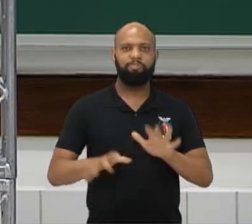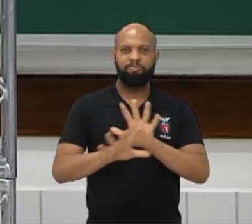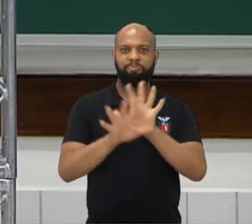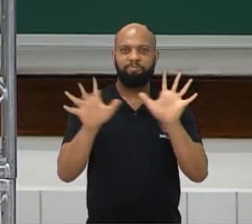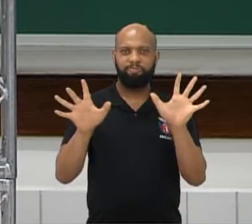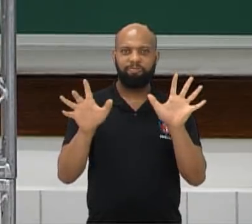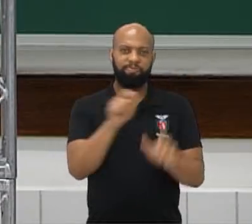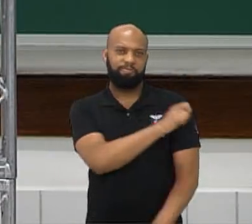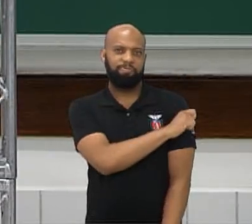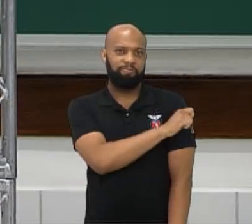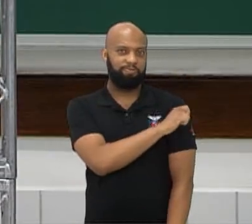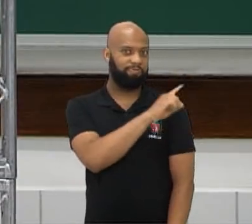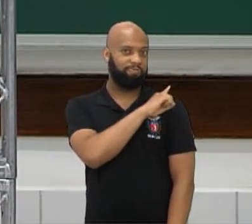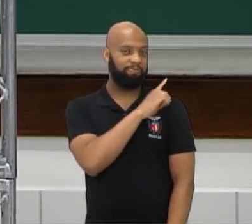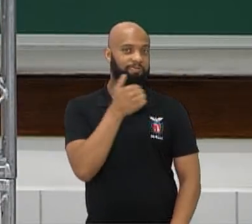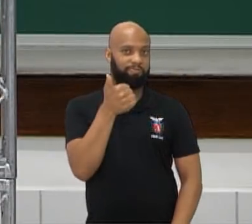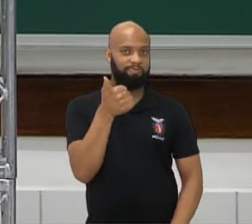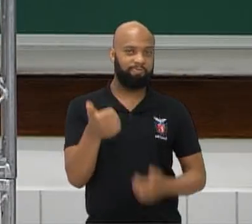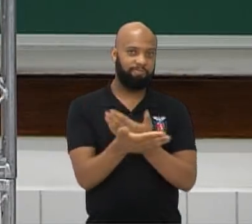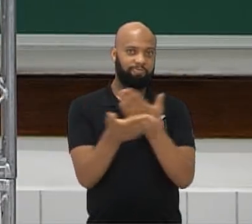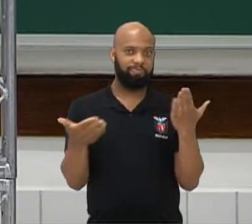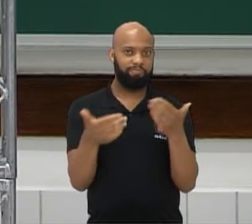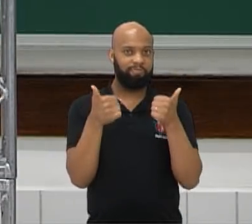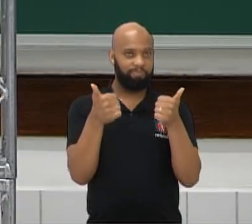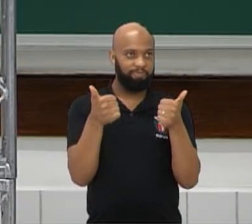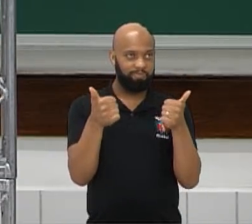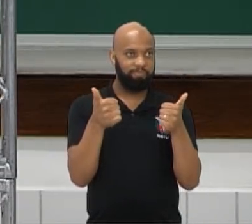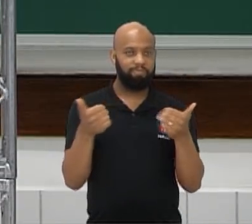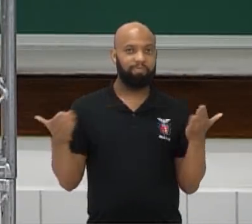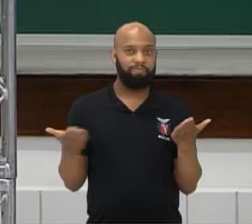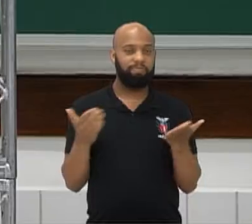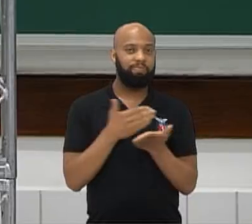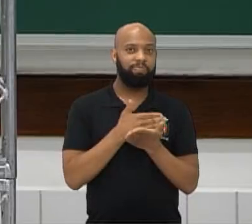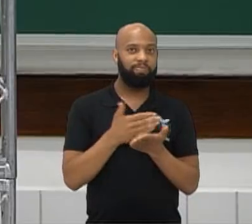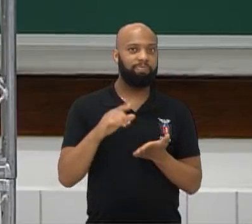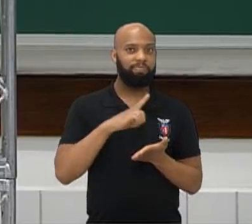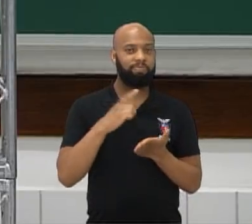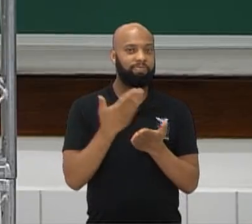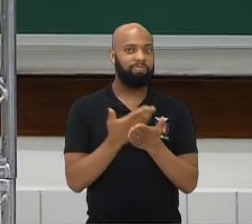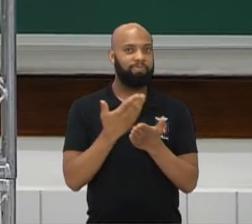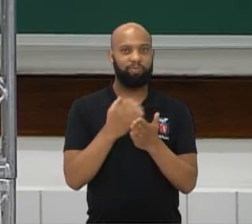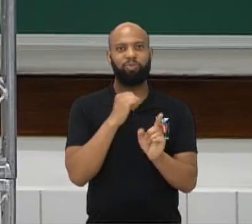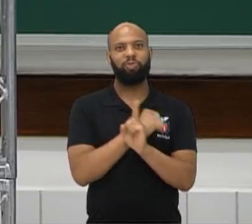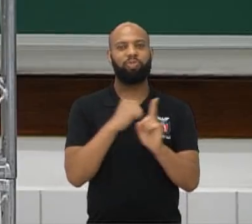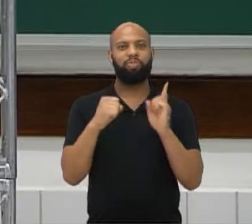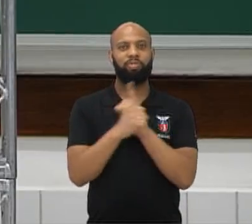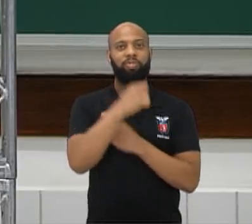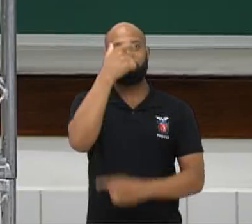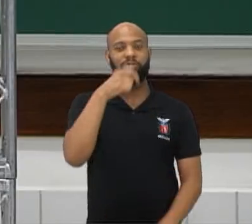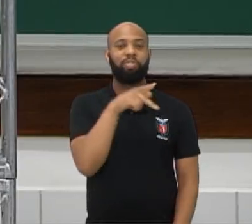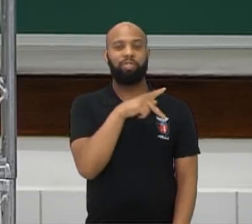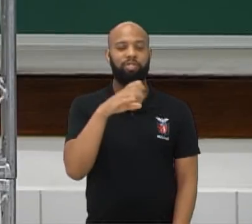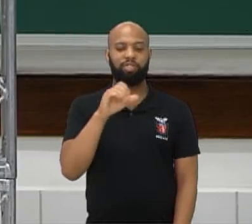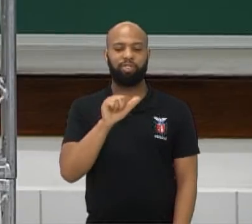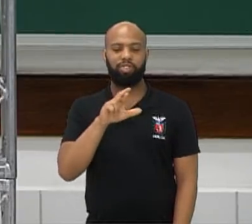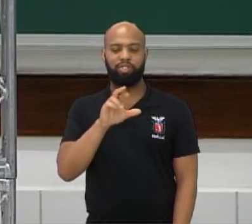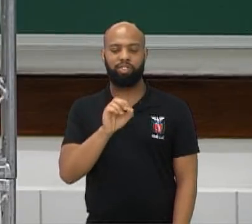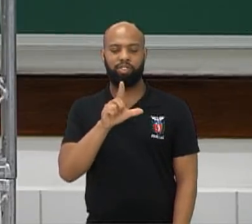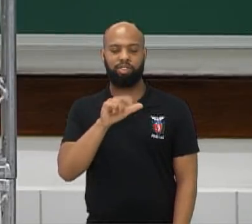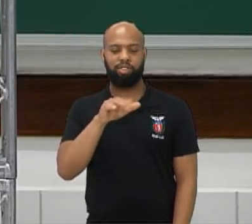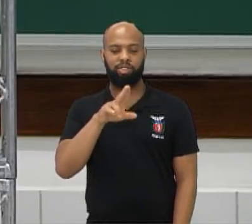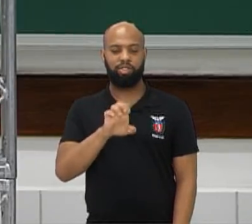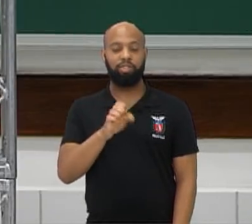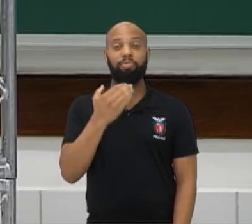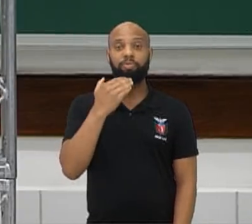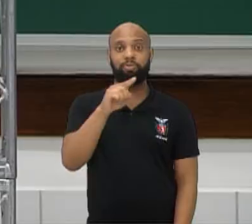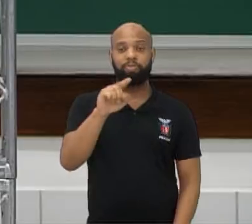Oi, estudante do primeiro ano, tudo bom? Como é que você está? Vamos começar mais uma aula de Sociologia. Eu sou a professora Caroline e já peço que você fique